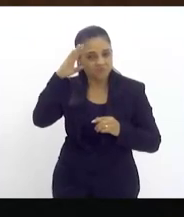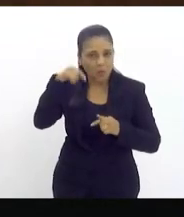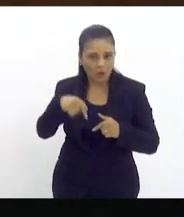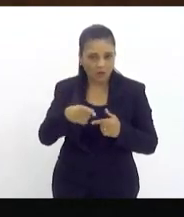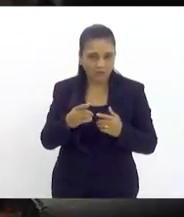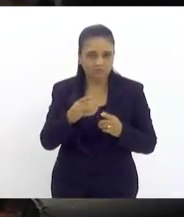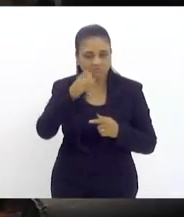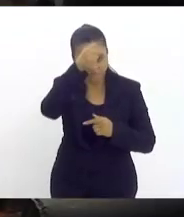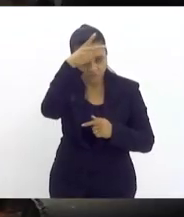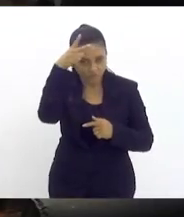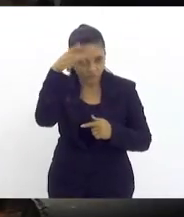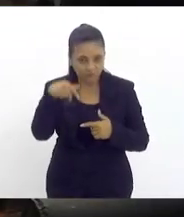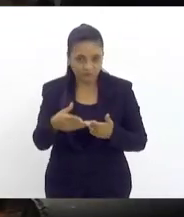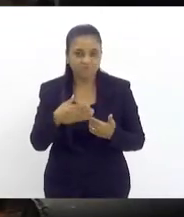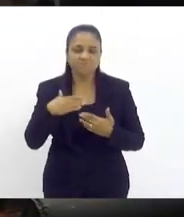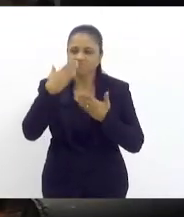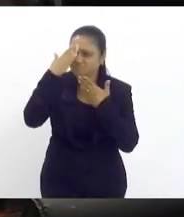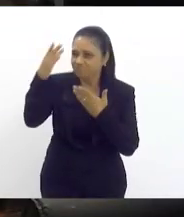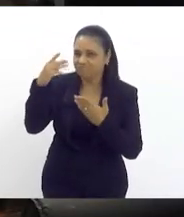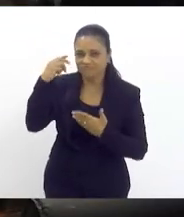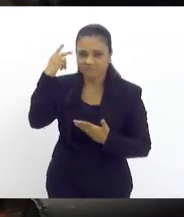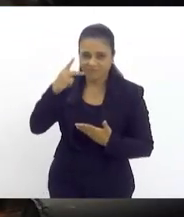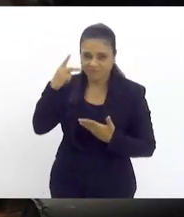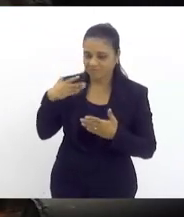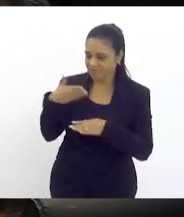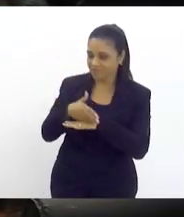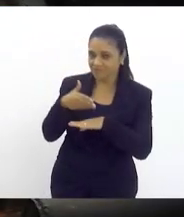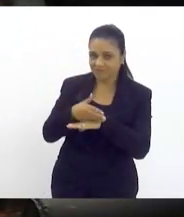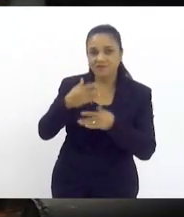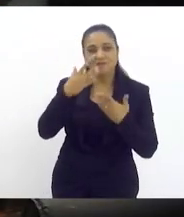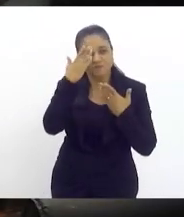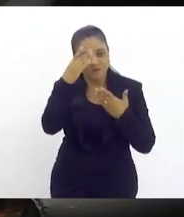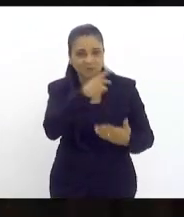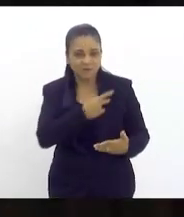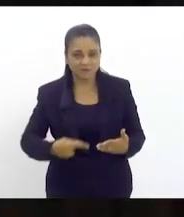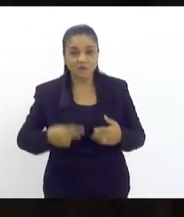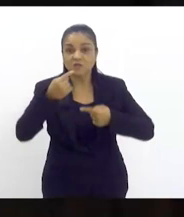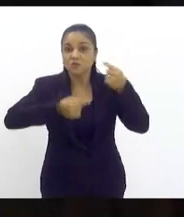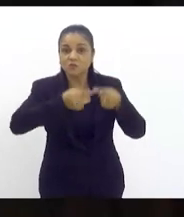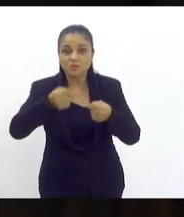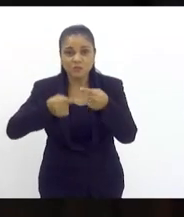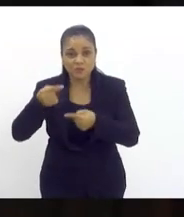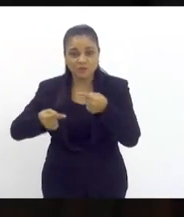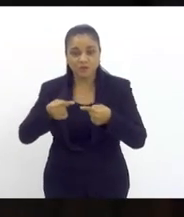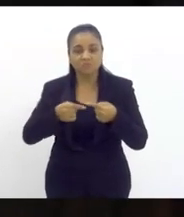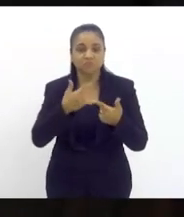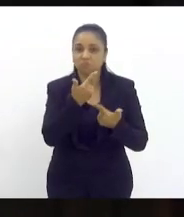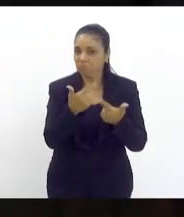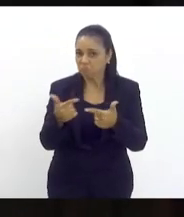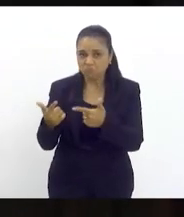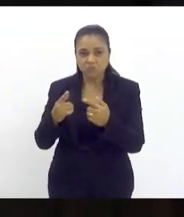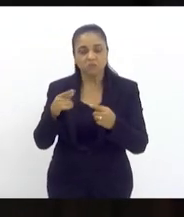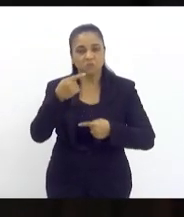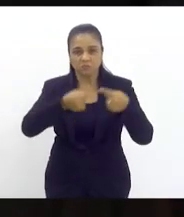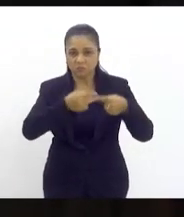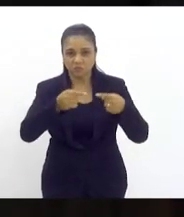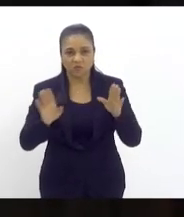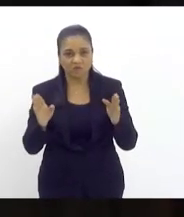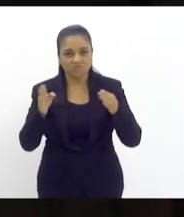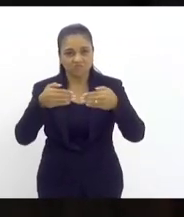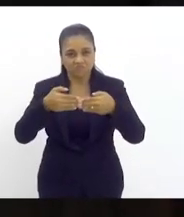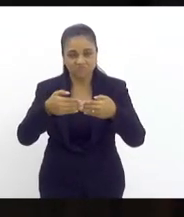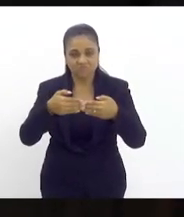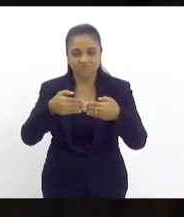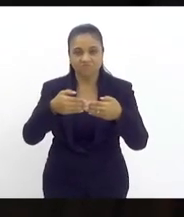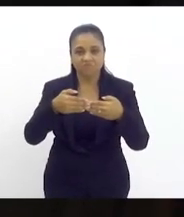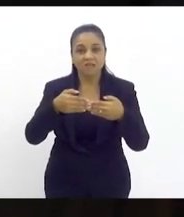a presença. Obrigado, vereador, pela presença. Tá? Obrigado, presidente. Em discussão, Não havendo quem queira discutir, encerrada a